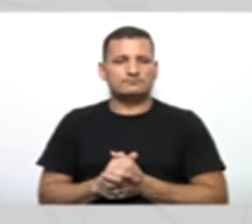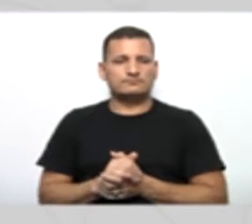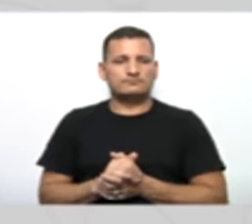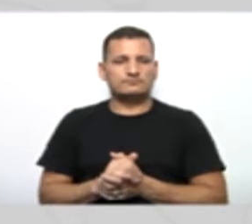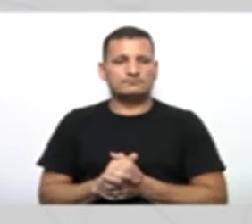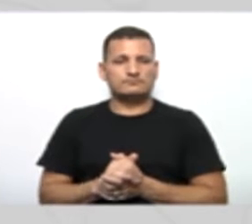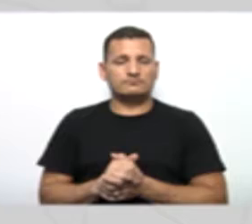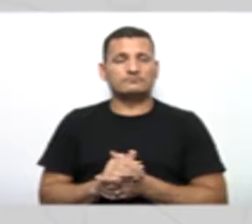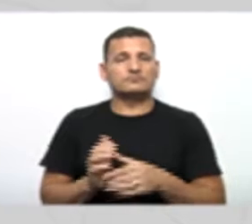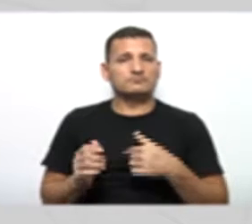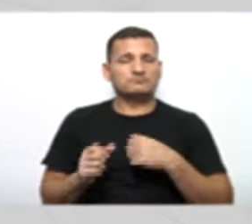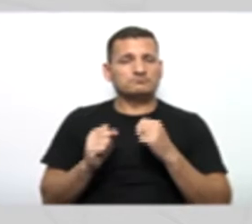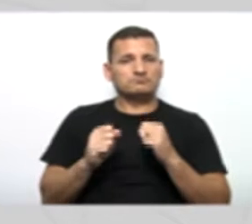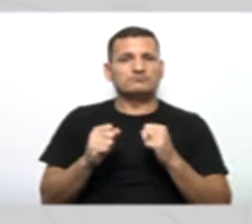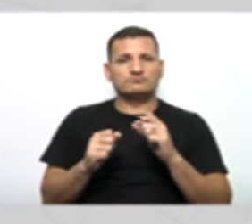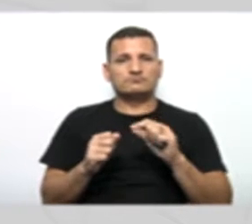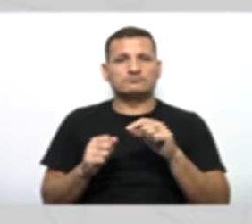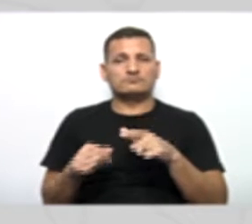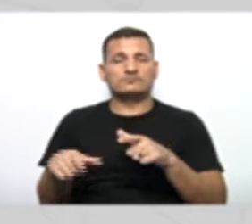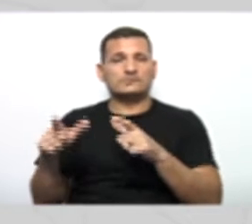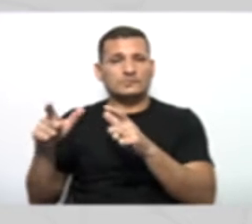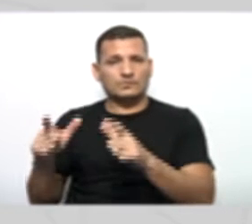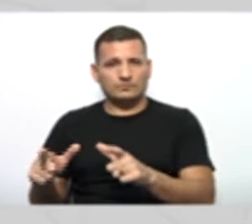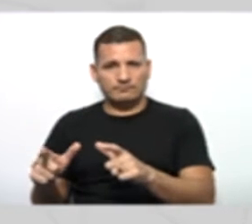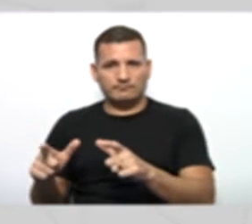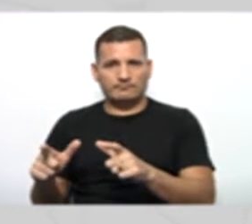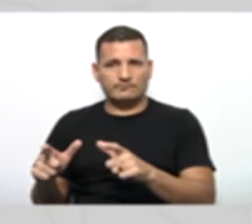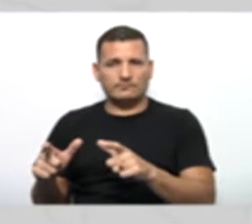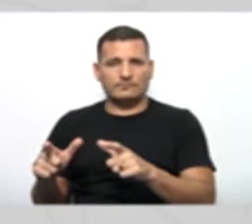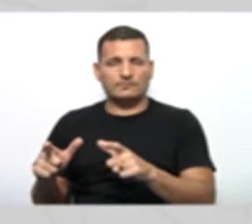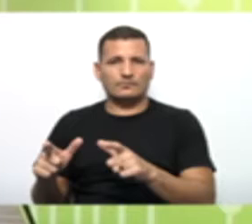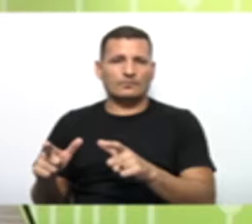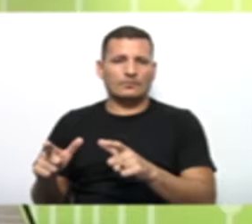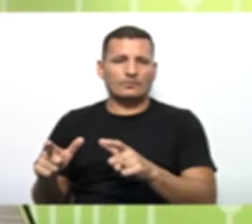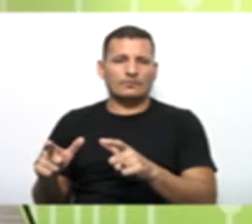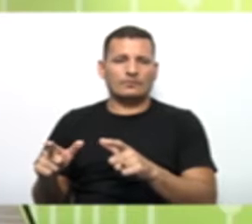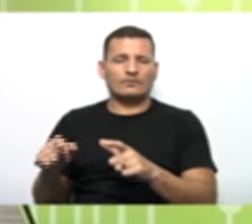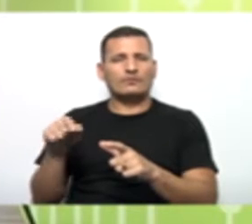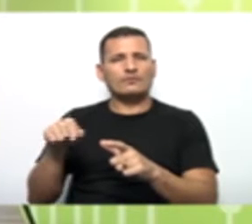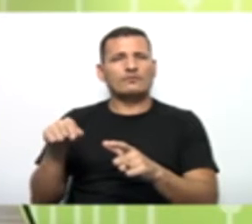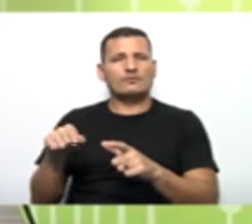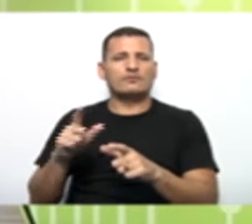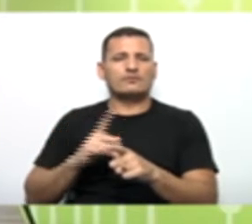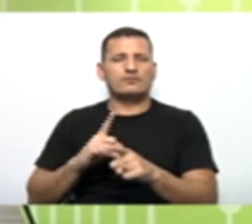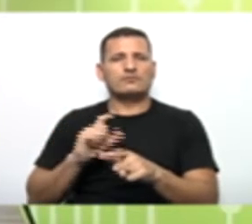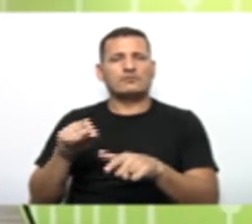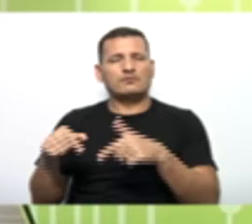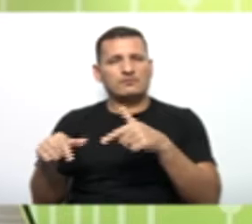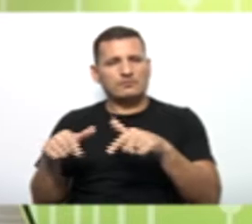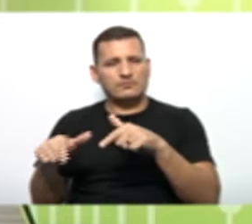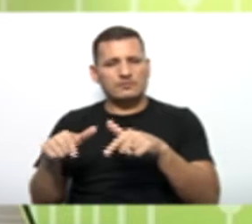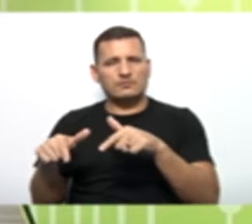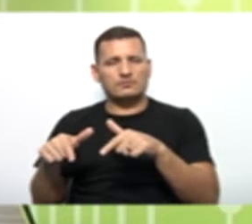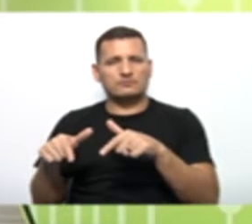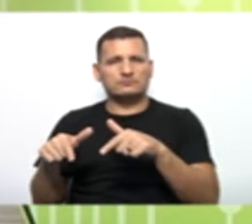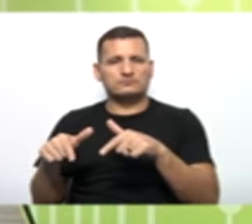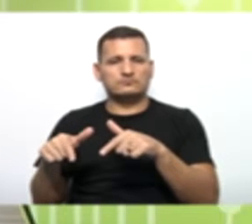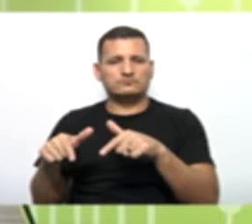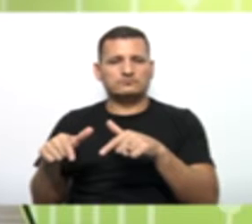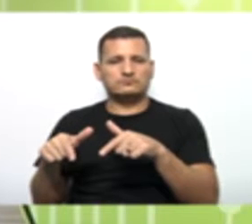Eu posso ter um local que está sendo desenvolvido, uma atividade sendo